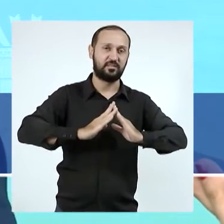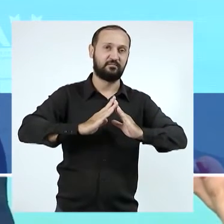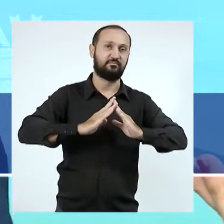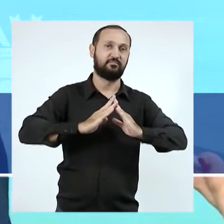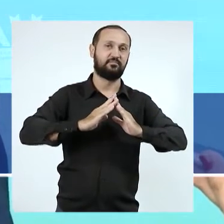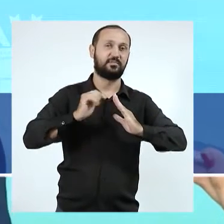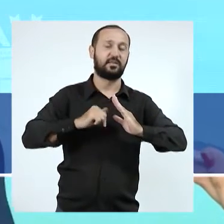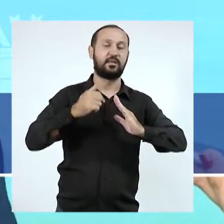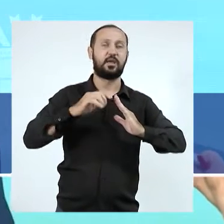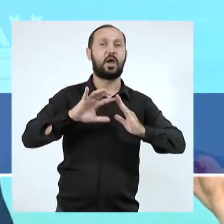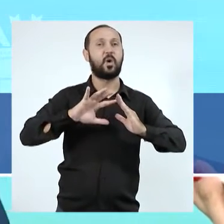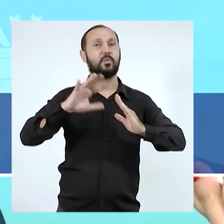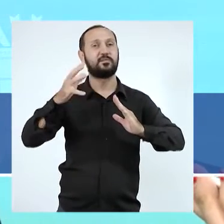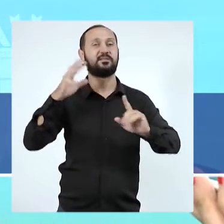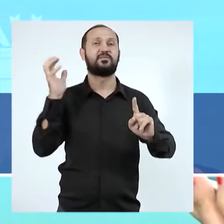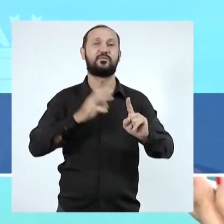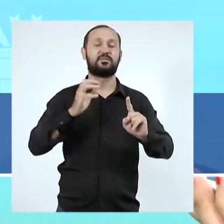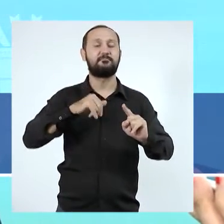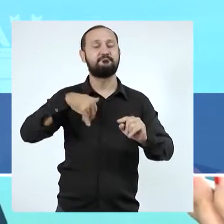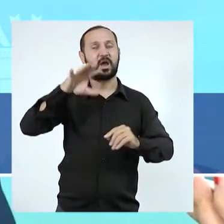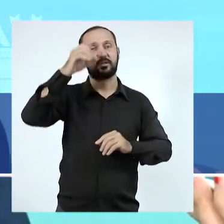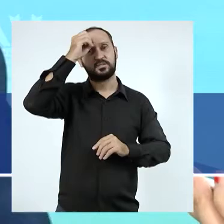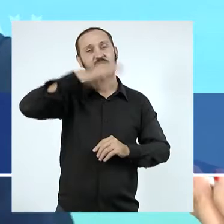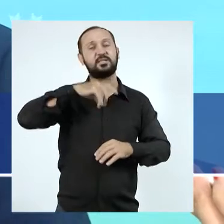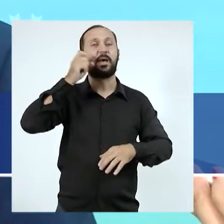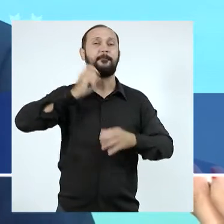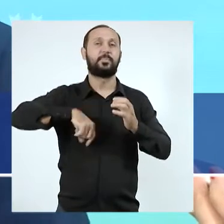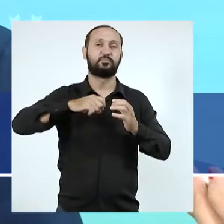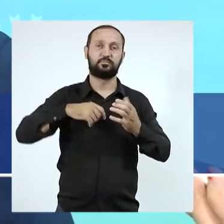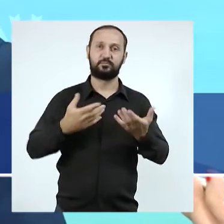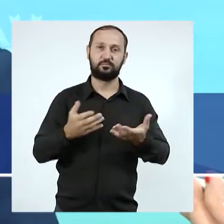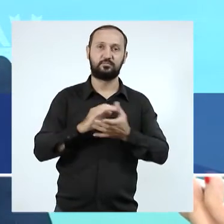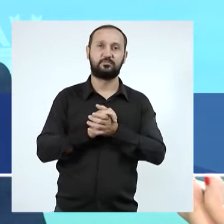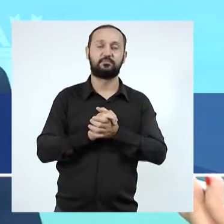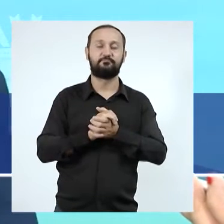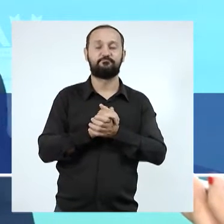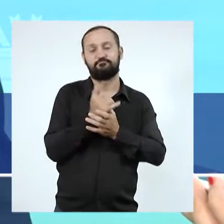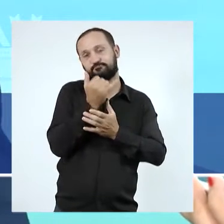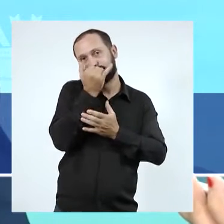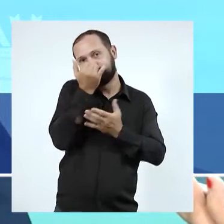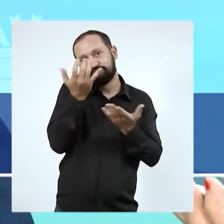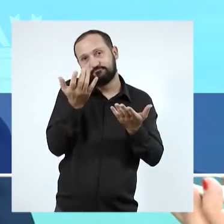agora, em especial, que estão dentro de casa, elas são mais sujeitas a esse